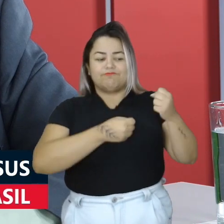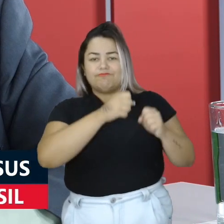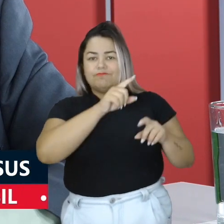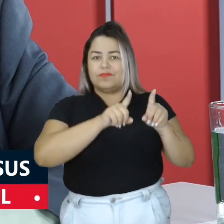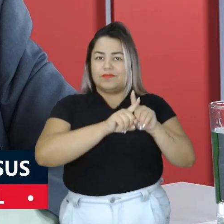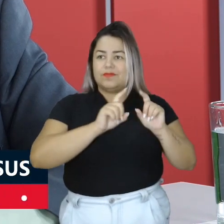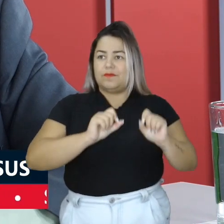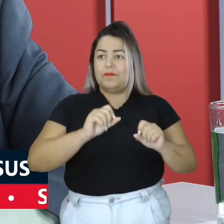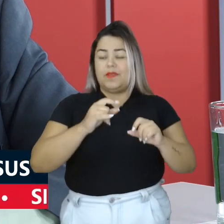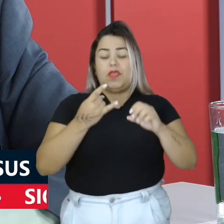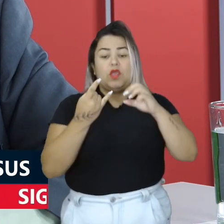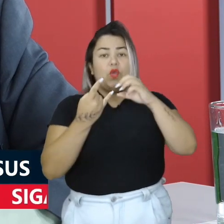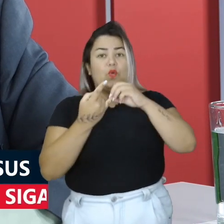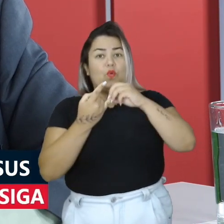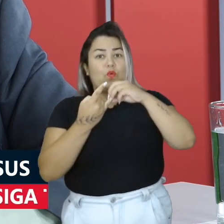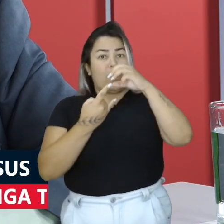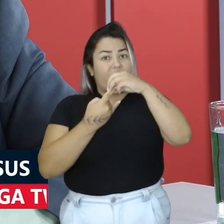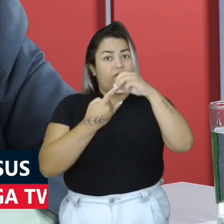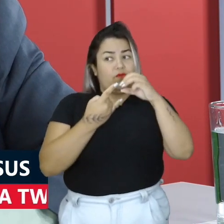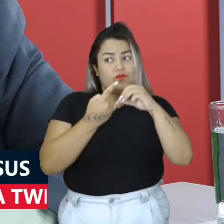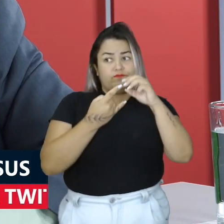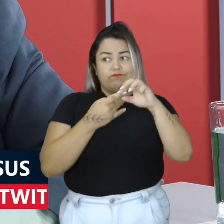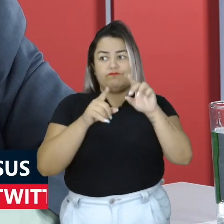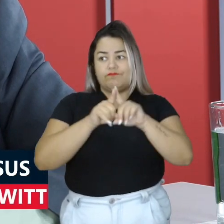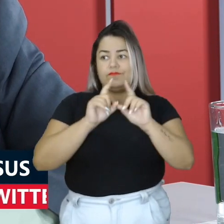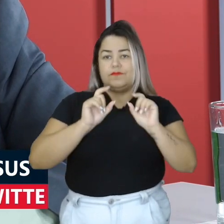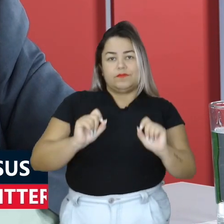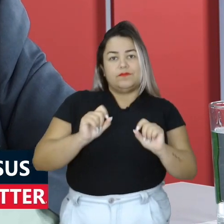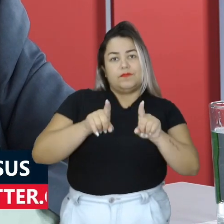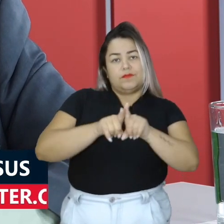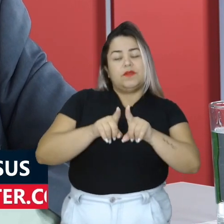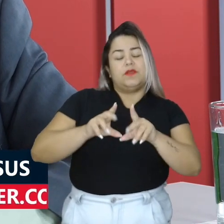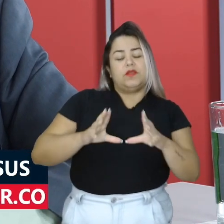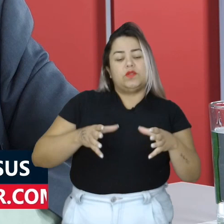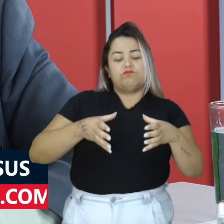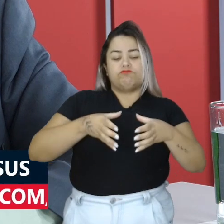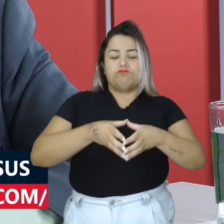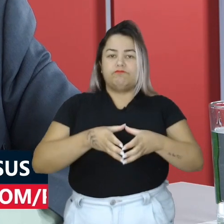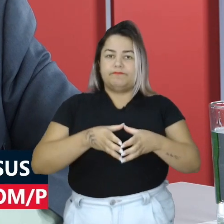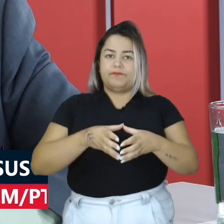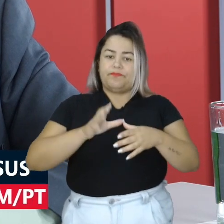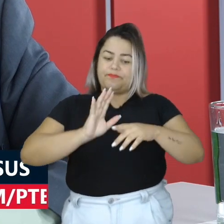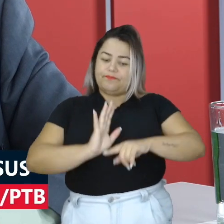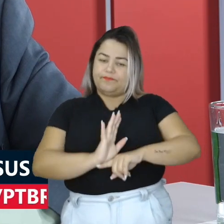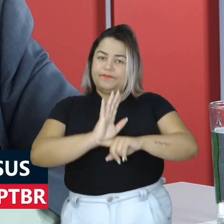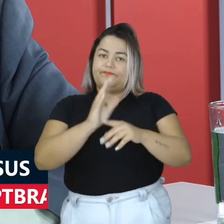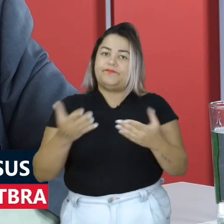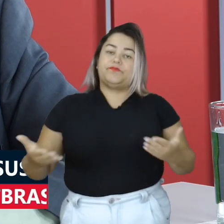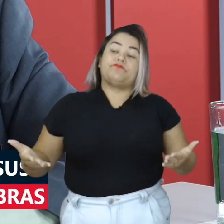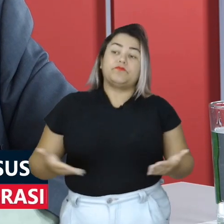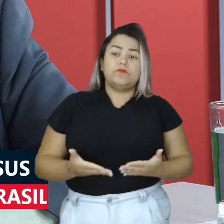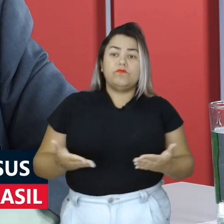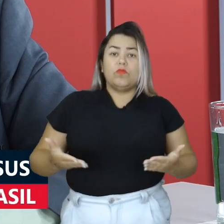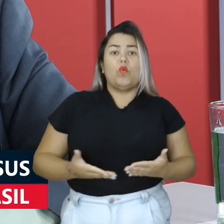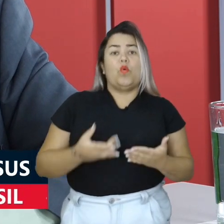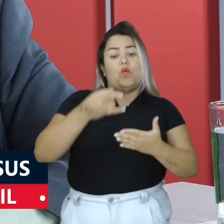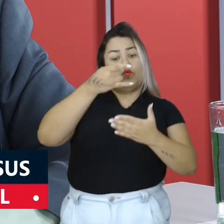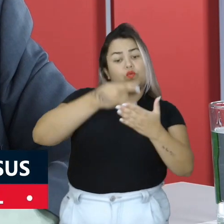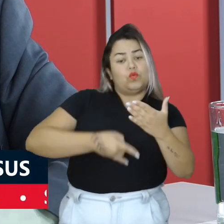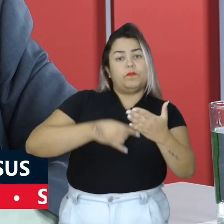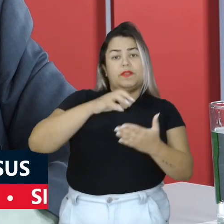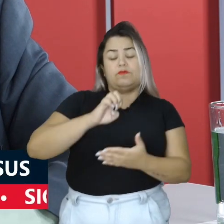com a Fiocruz, e temos investimentos na rede assistencial. Agora mesmo, no edital que vai